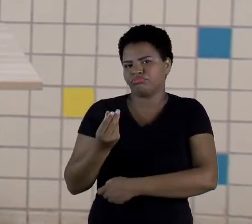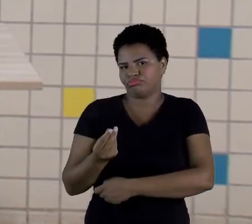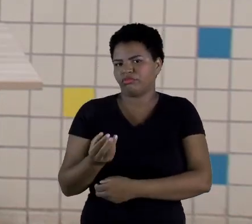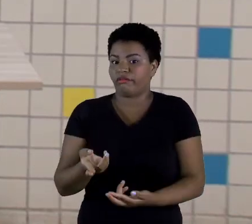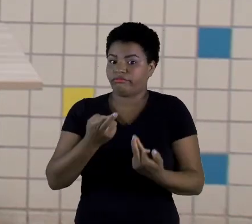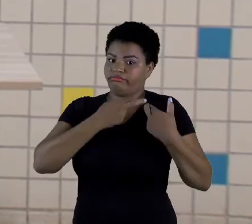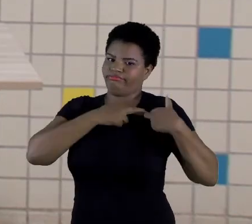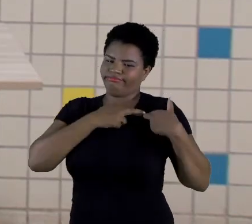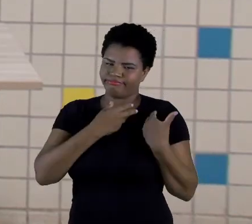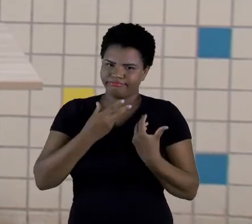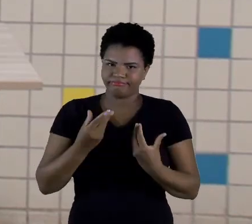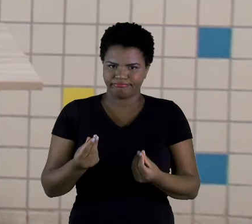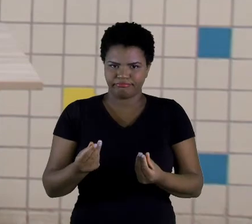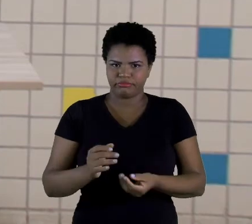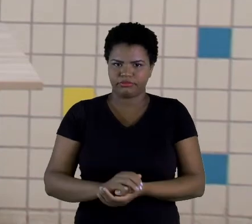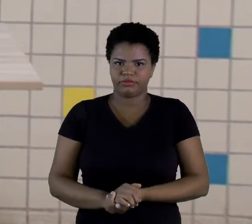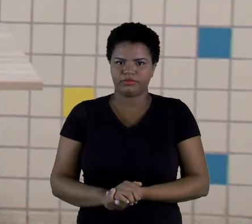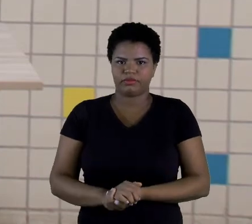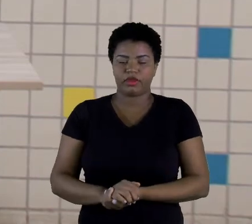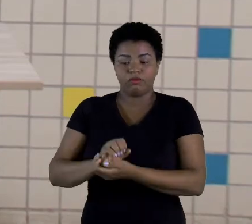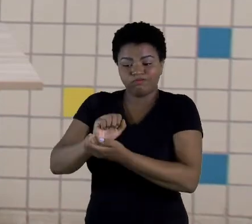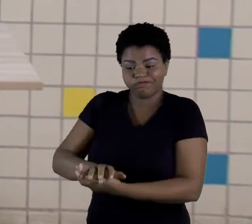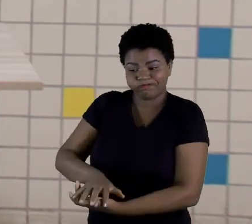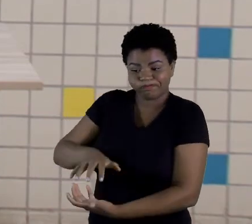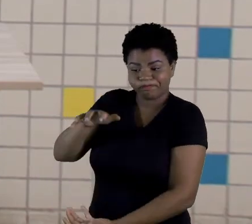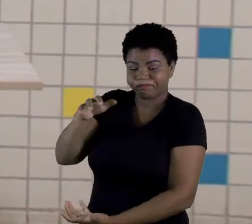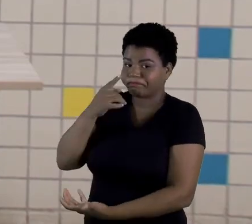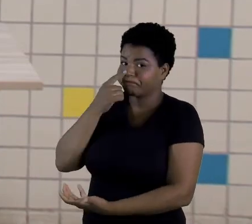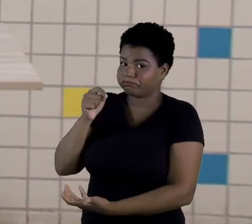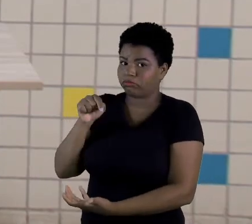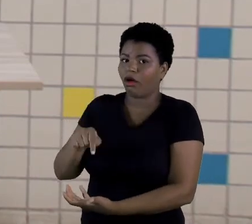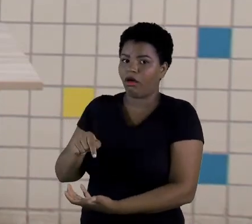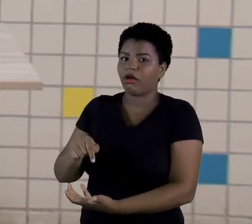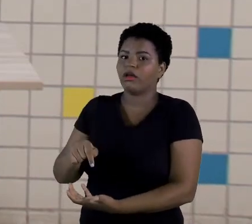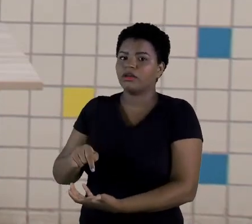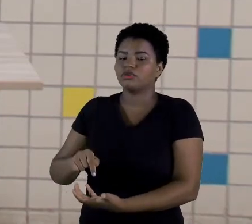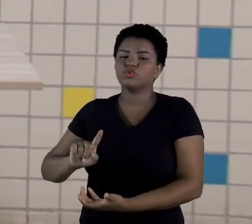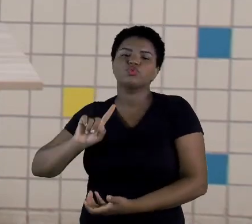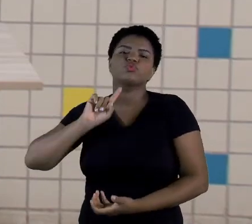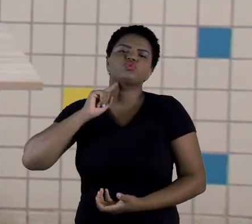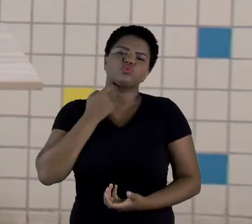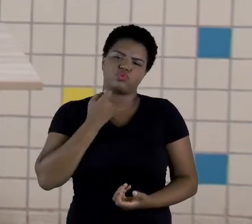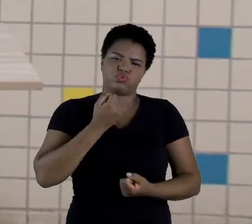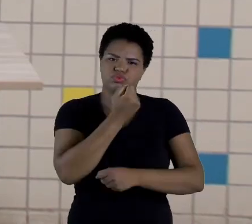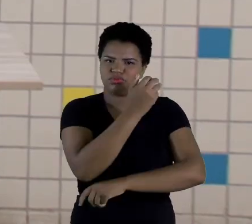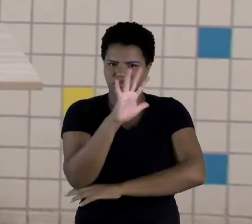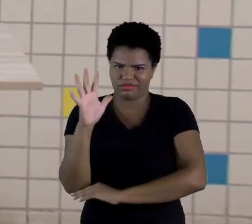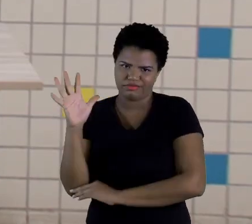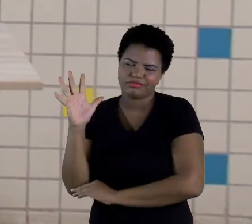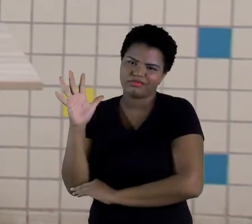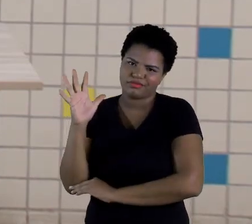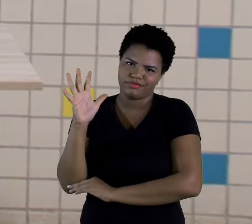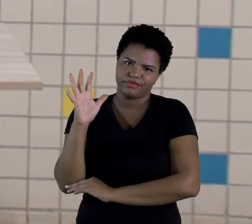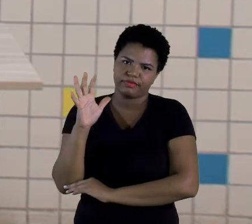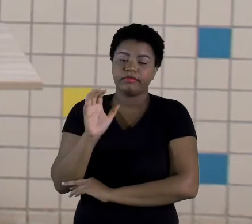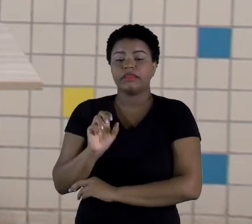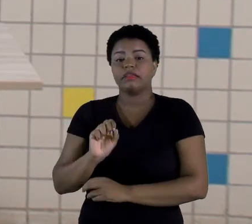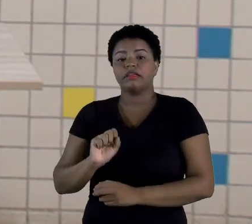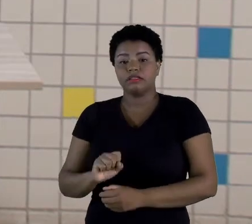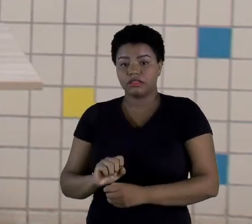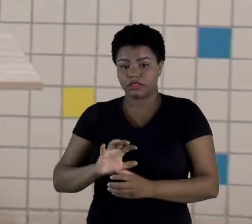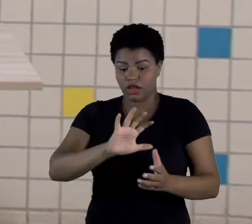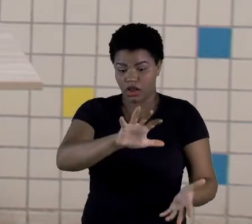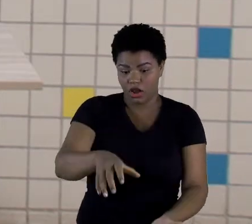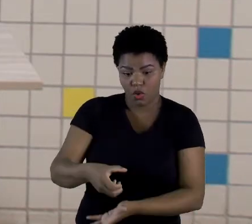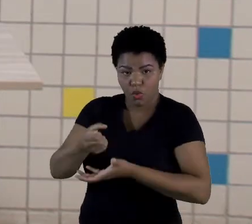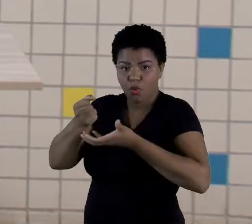grande. O acúmulo do lixo, ele polui o ambiente. Quando recolhido, o lixo deve ir para aterros sanitários.